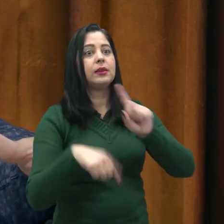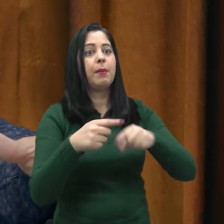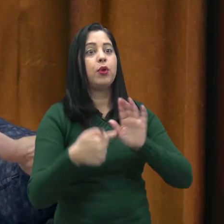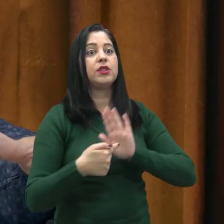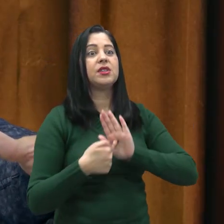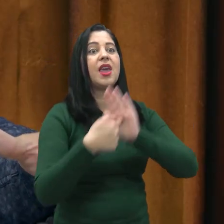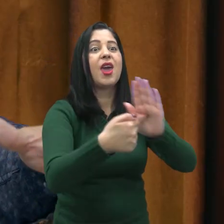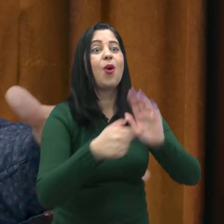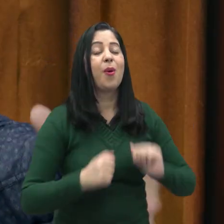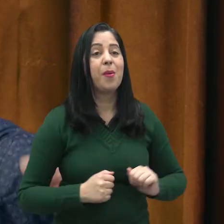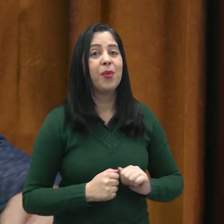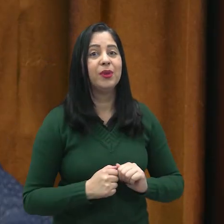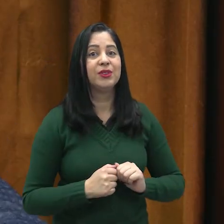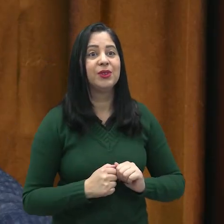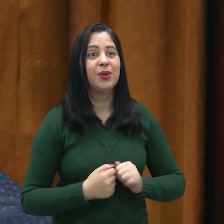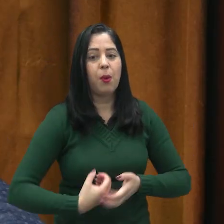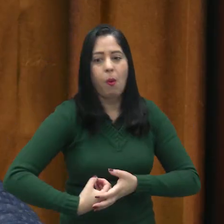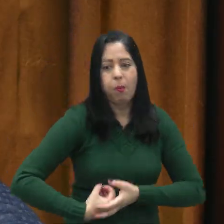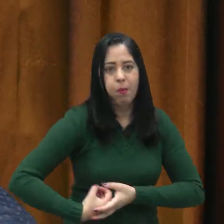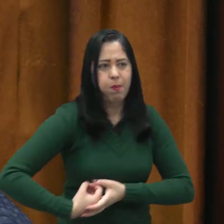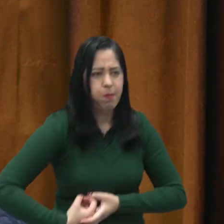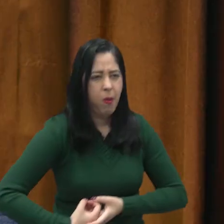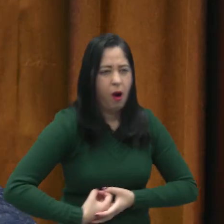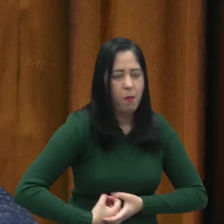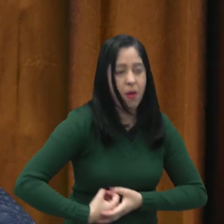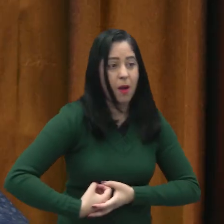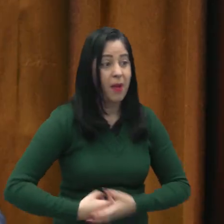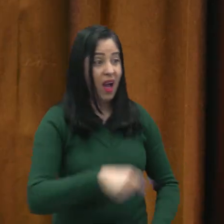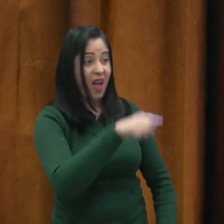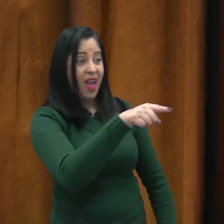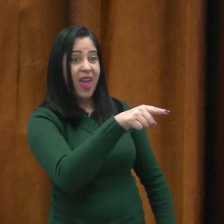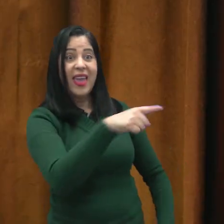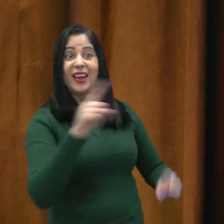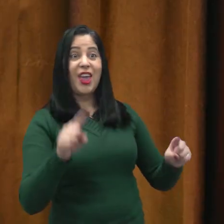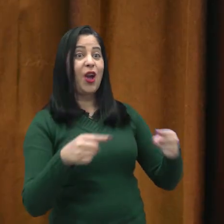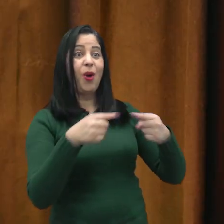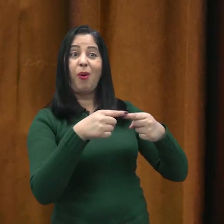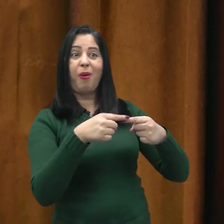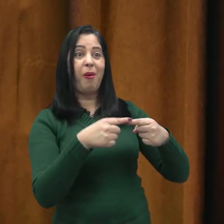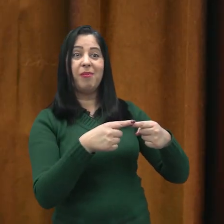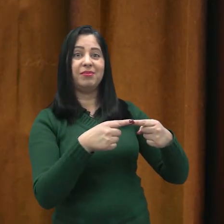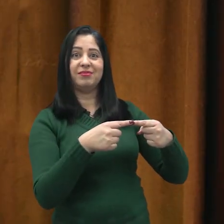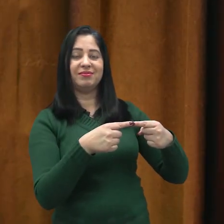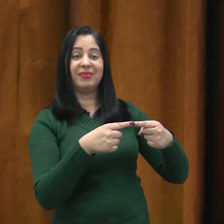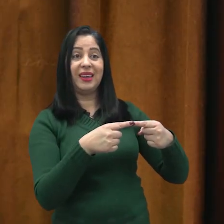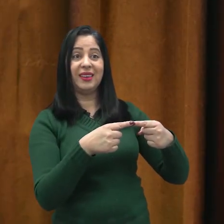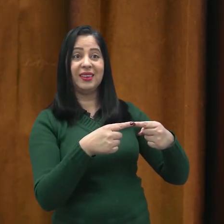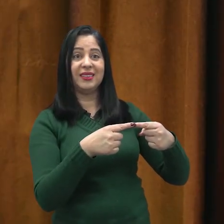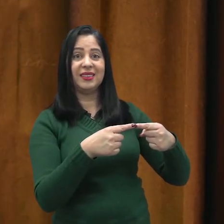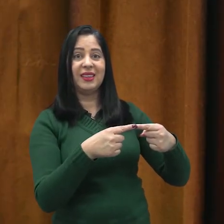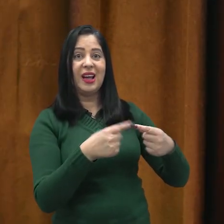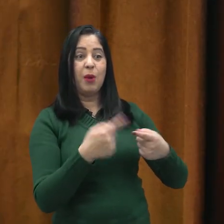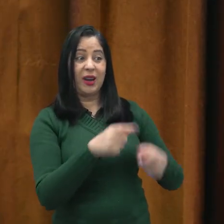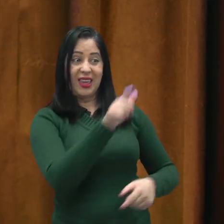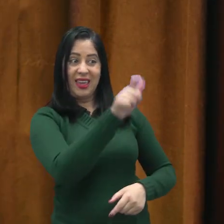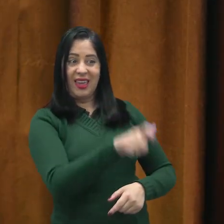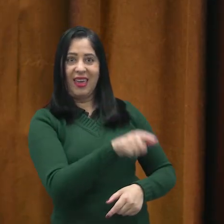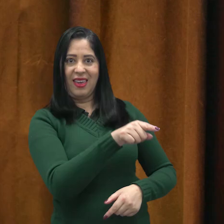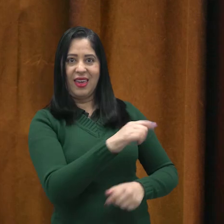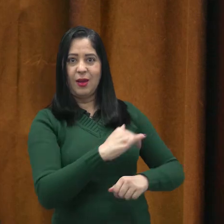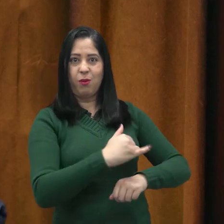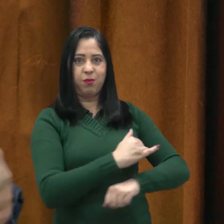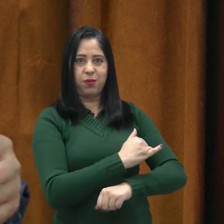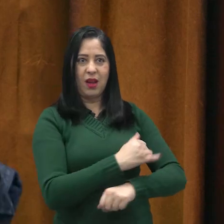prática do rugby, aquele rapazinho mais robusto se destacou diante dos molequinhos. Sim.